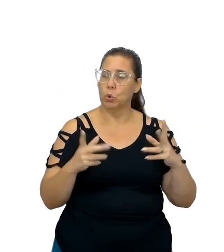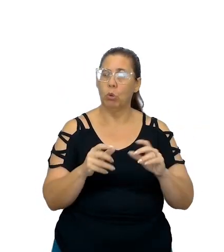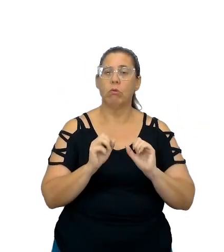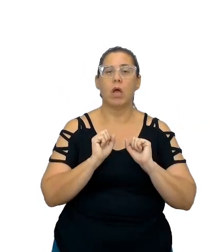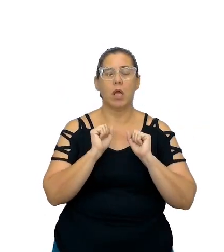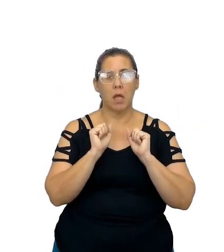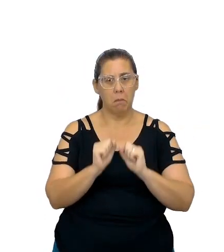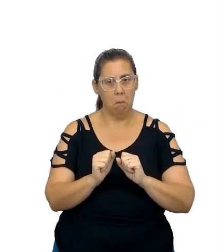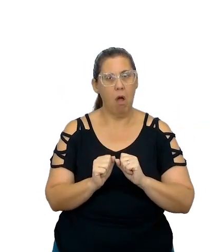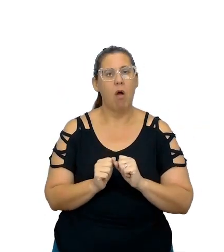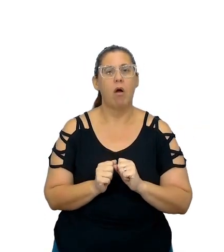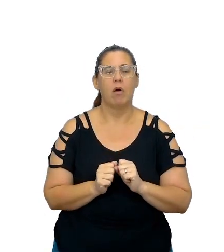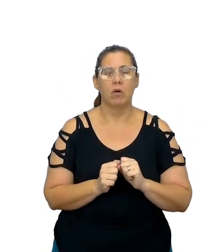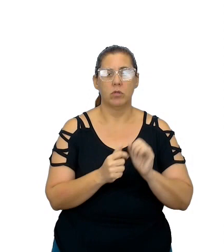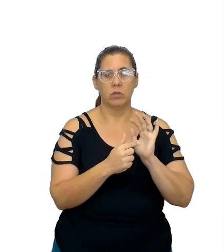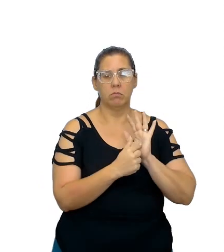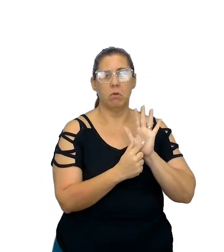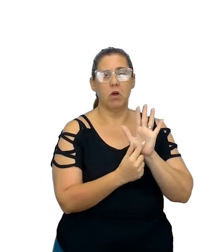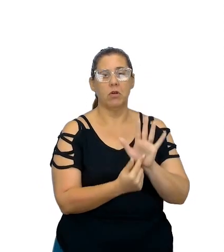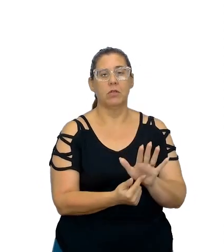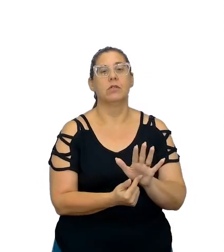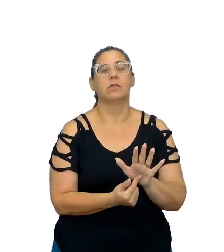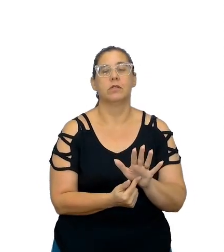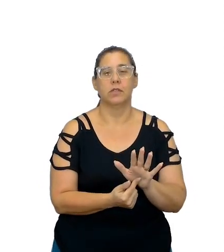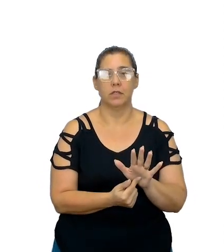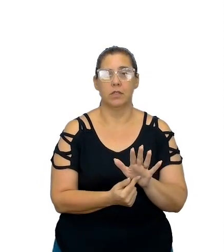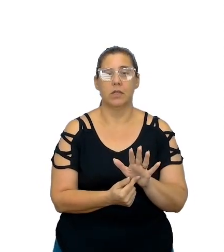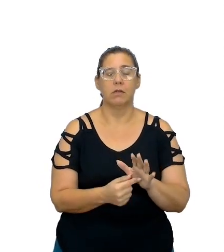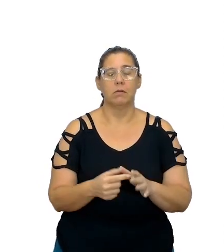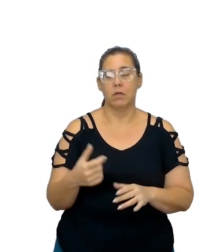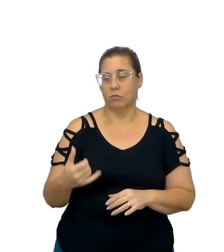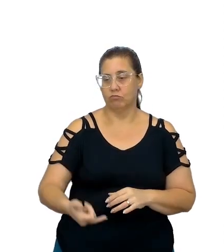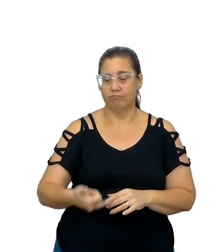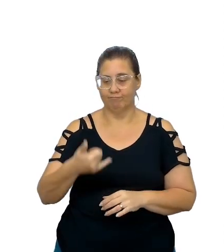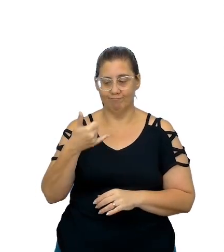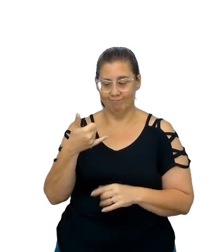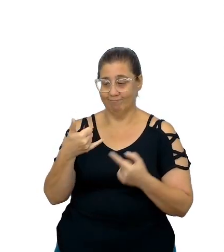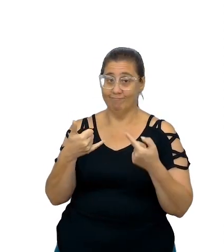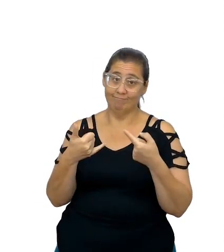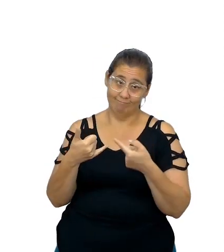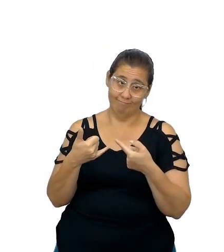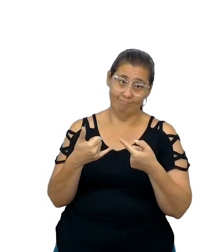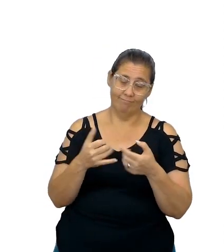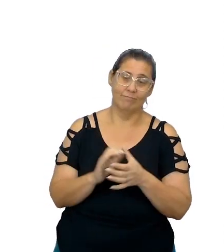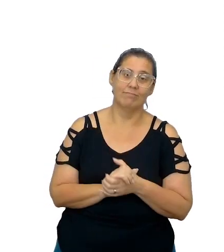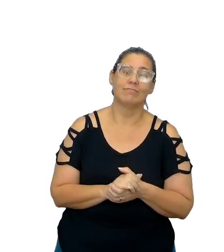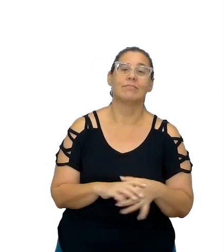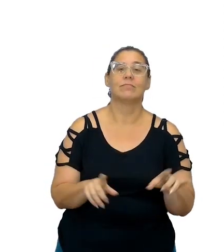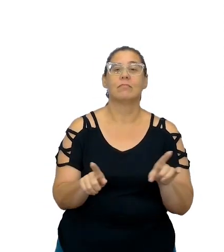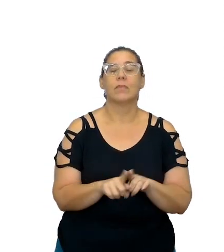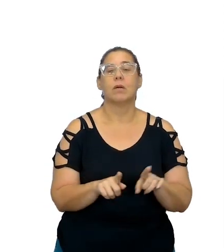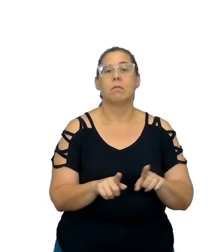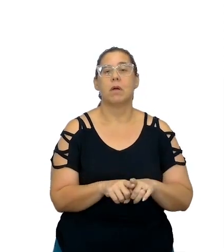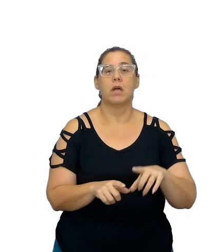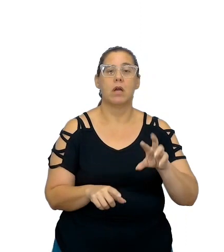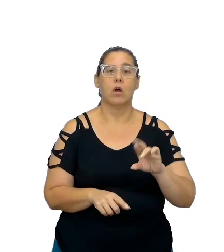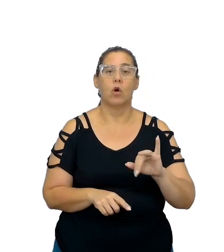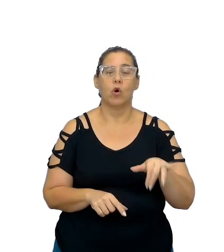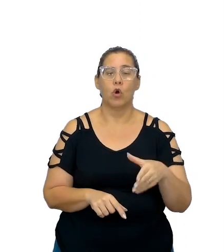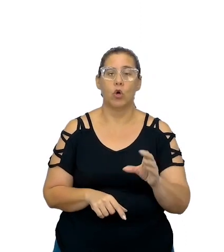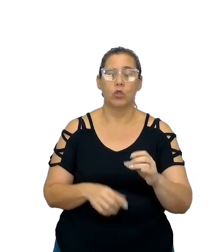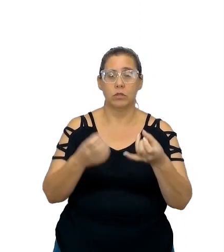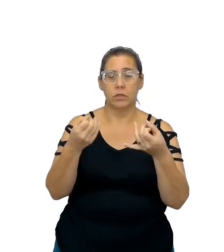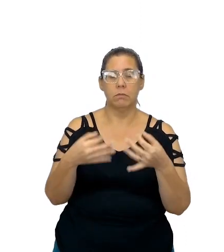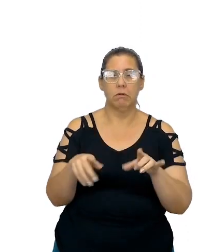pode ser transmitido ali pelo seu celular. Além disso, a Arrojo ainda diz que